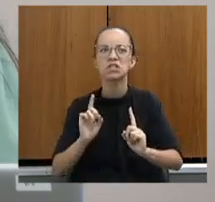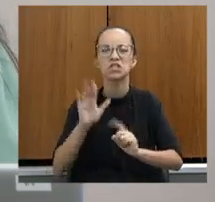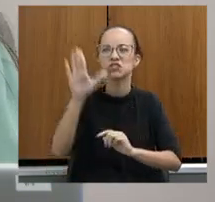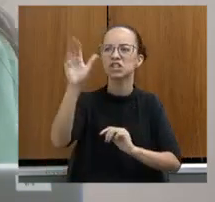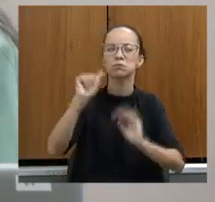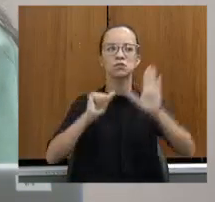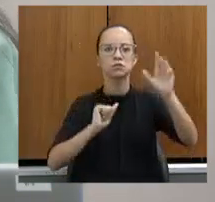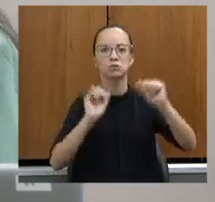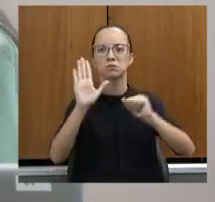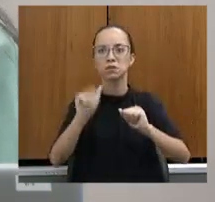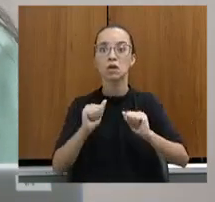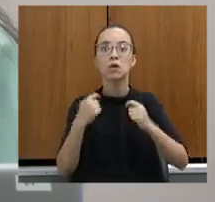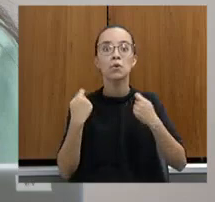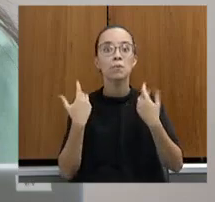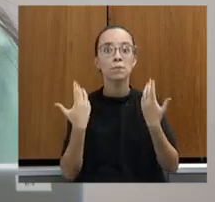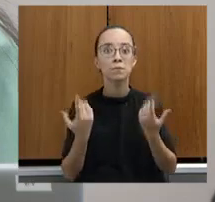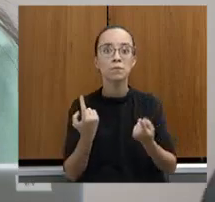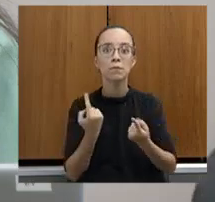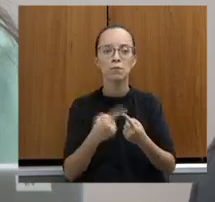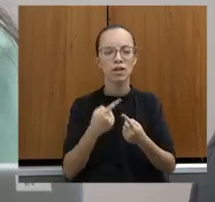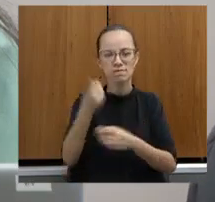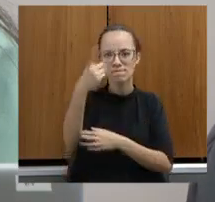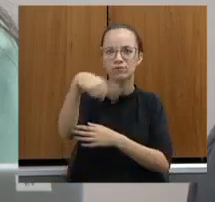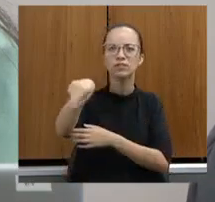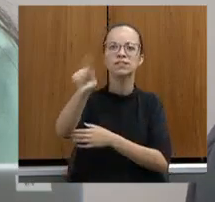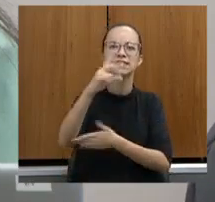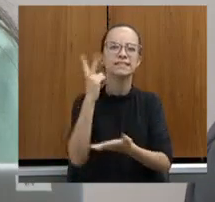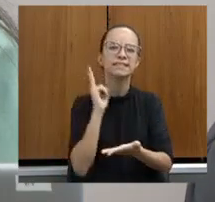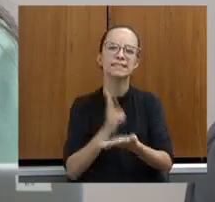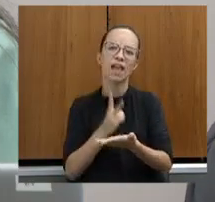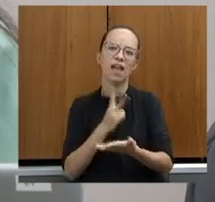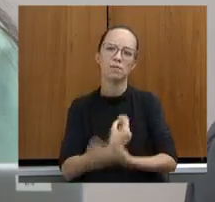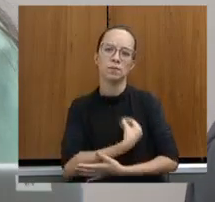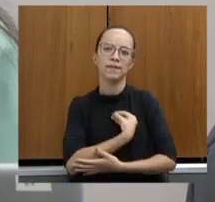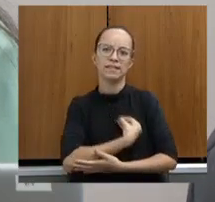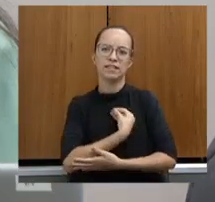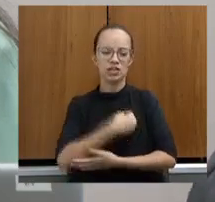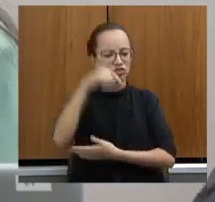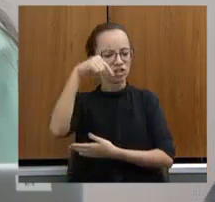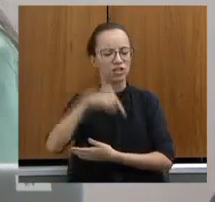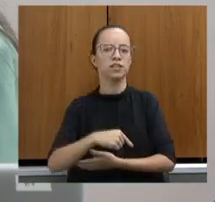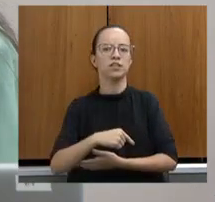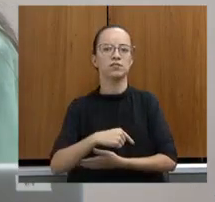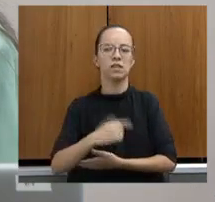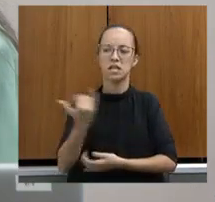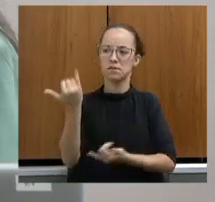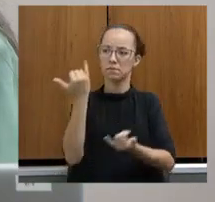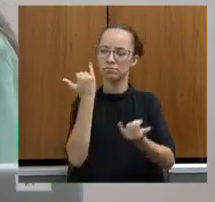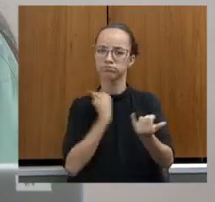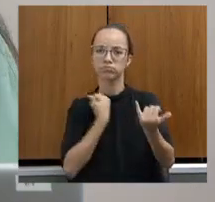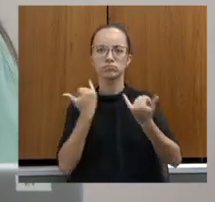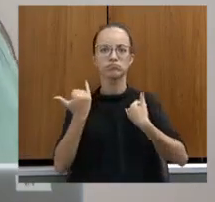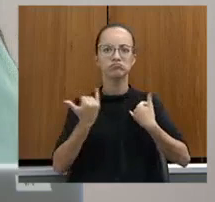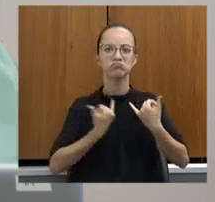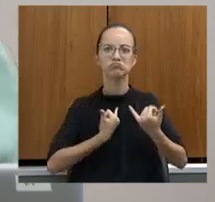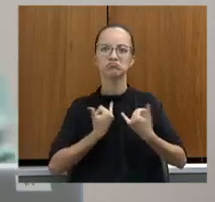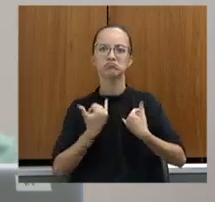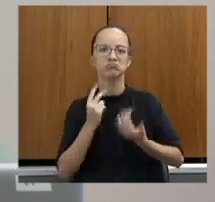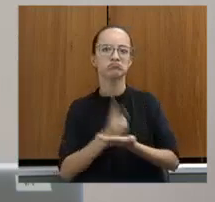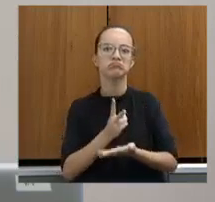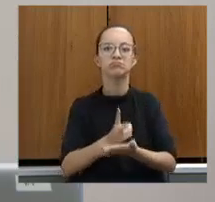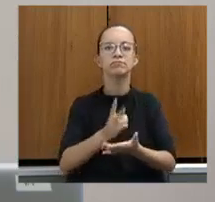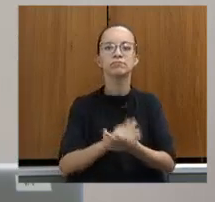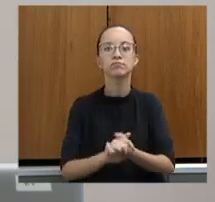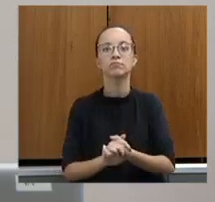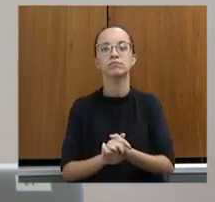convocação Porque vocês nunca se furtaram de estar aqui presente de prestar para gente as informações era